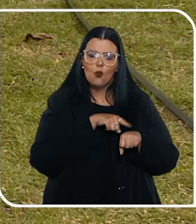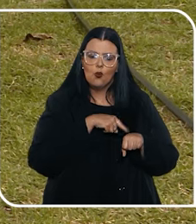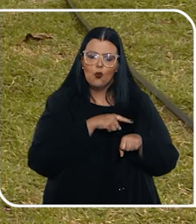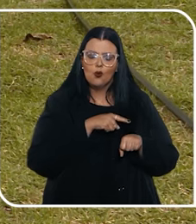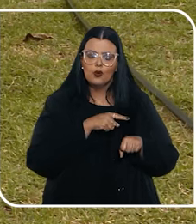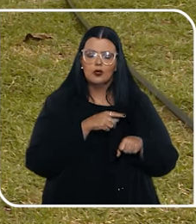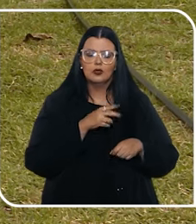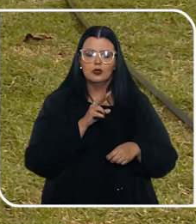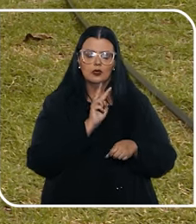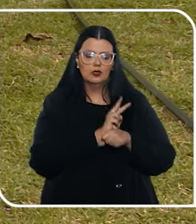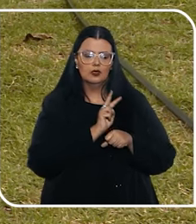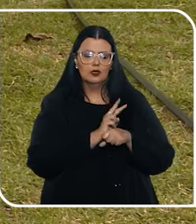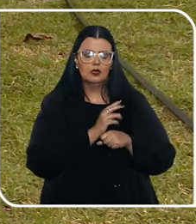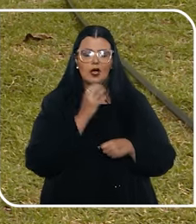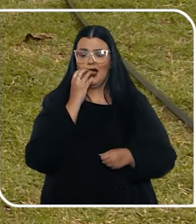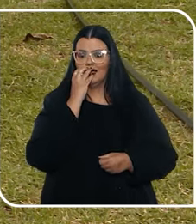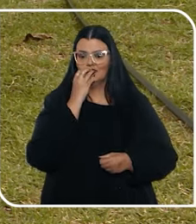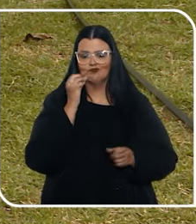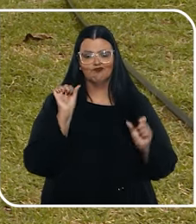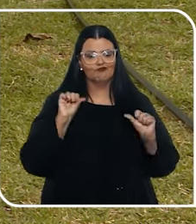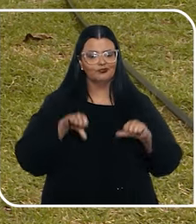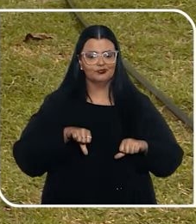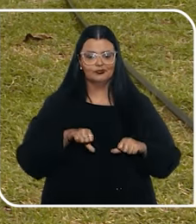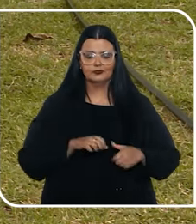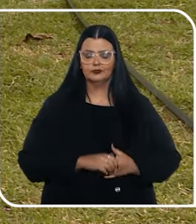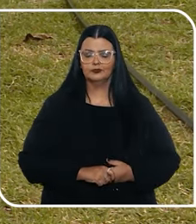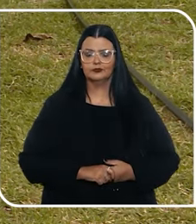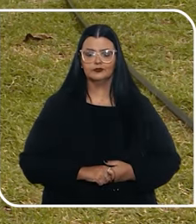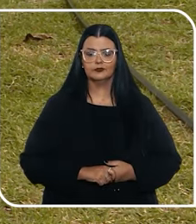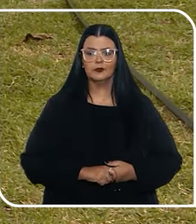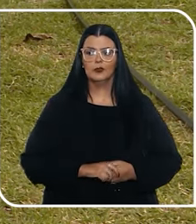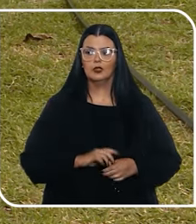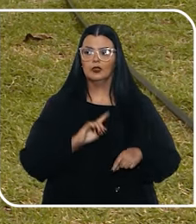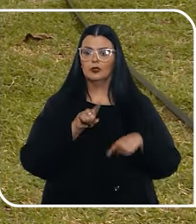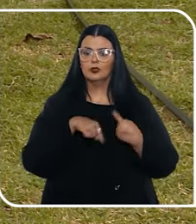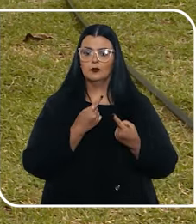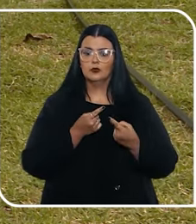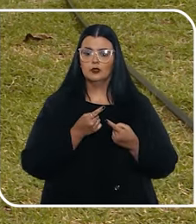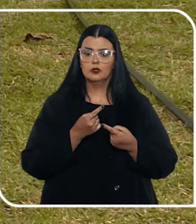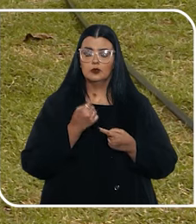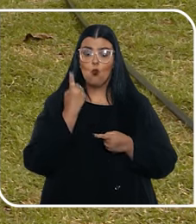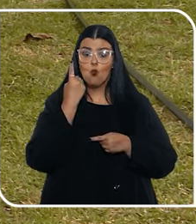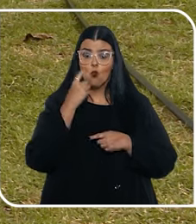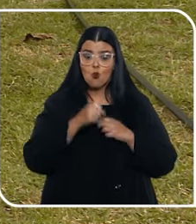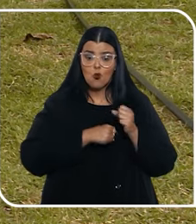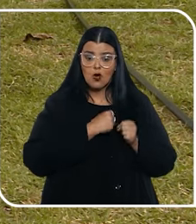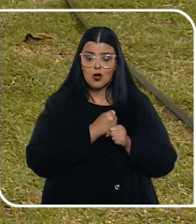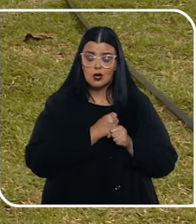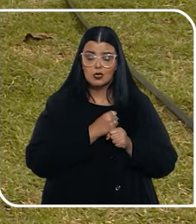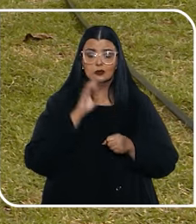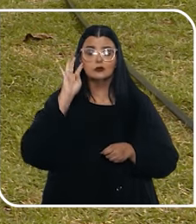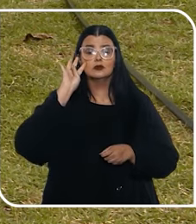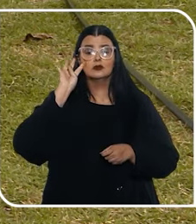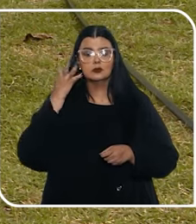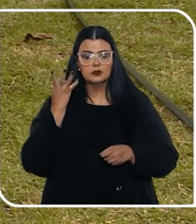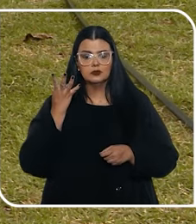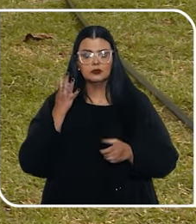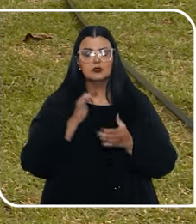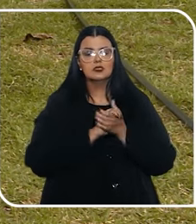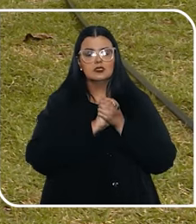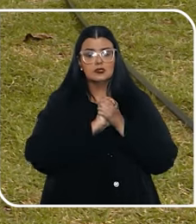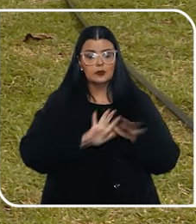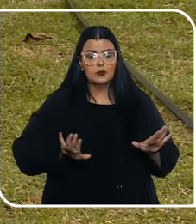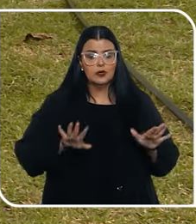algumas horas. E aí a cachorra tava bem mal, assim. E isso durou quase um ano, até a gente decidir que era